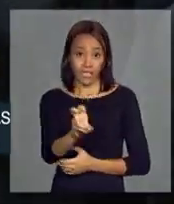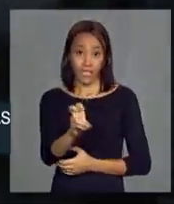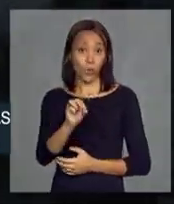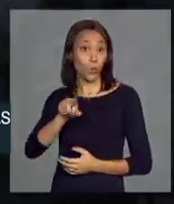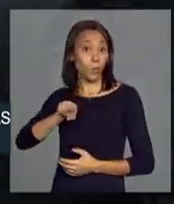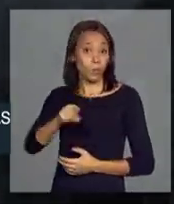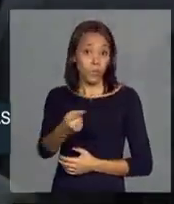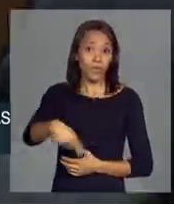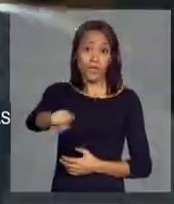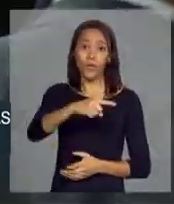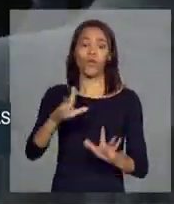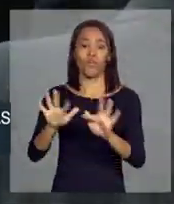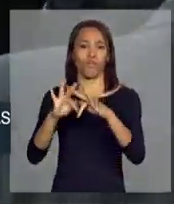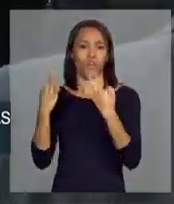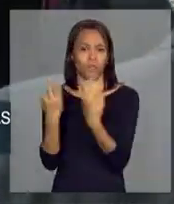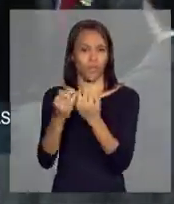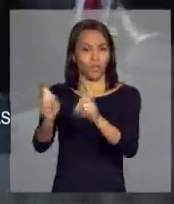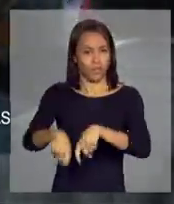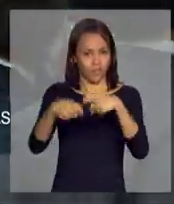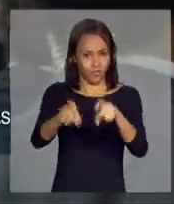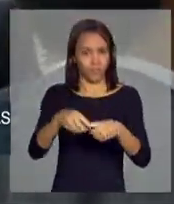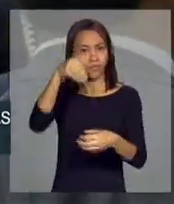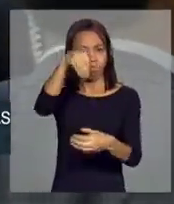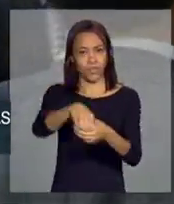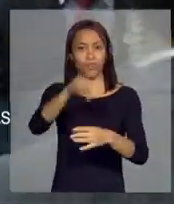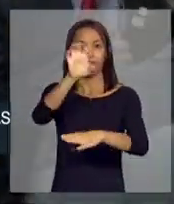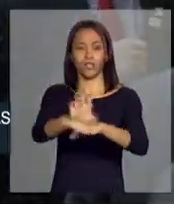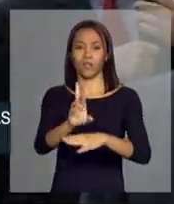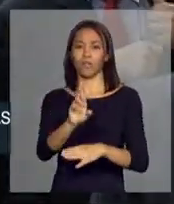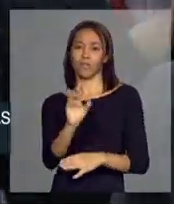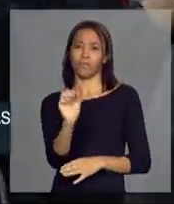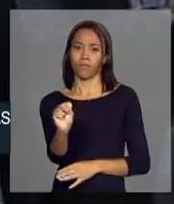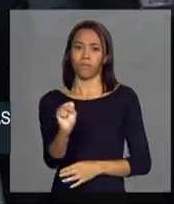agricultores familiares no rio grande do sul